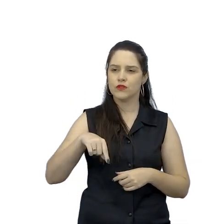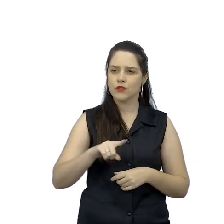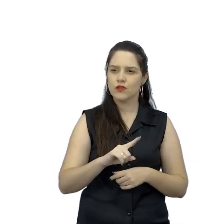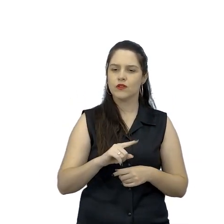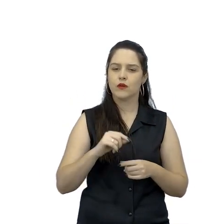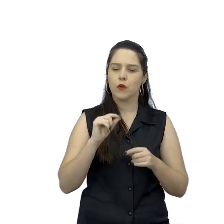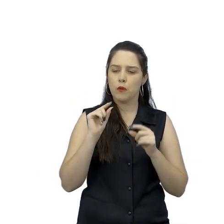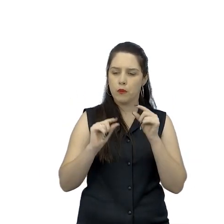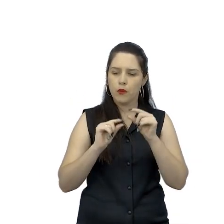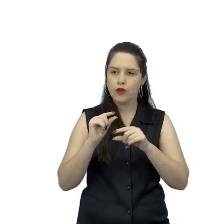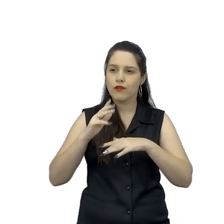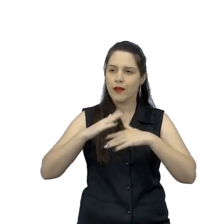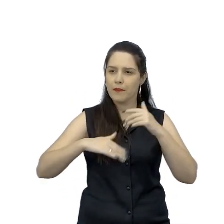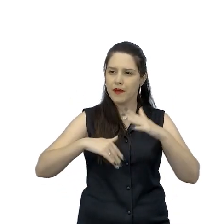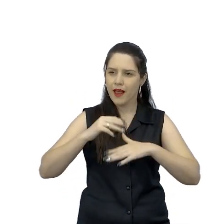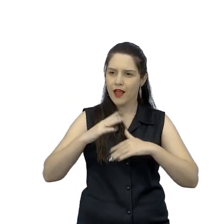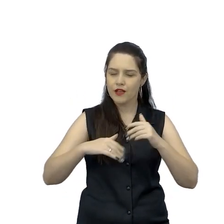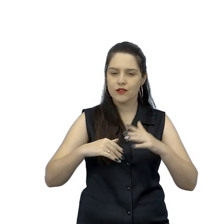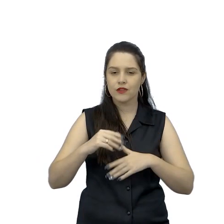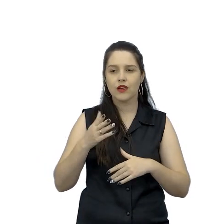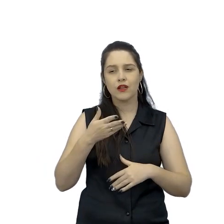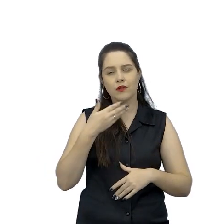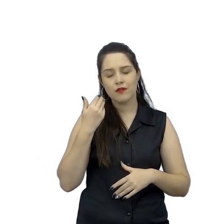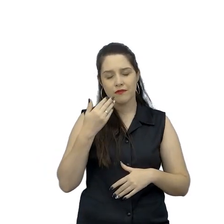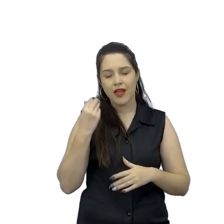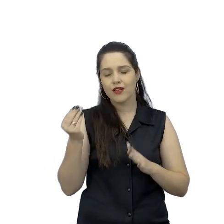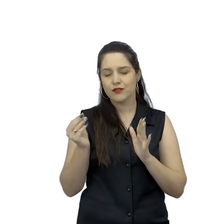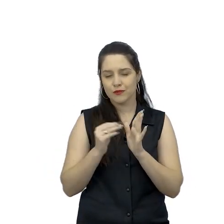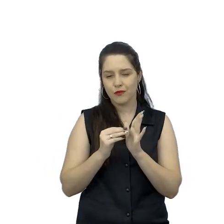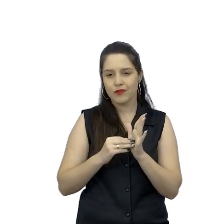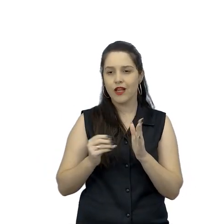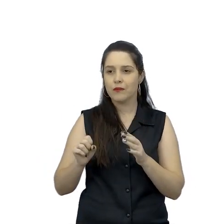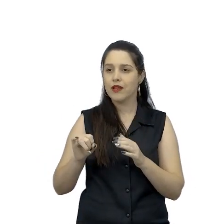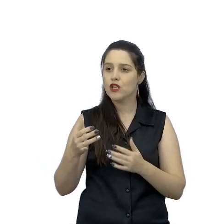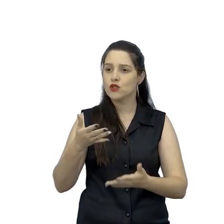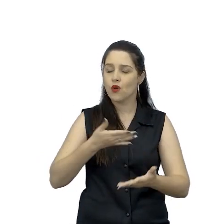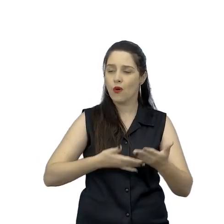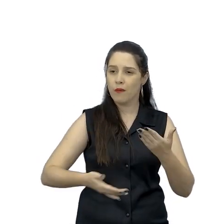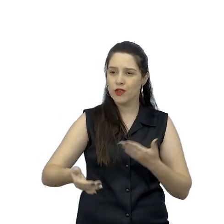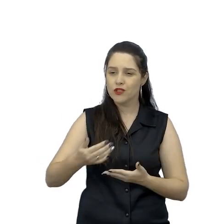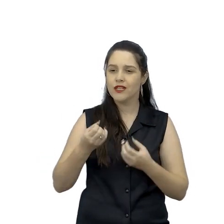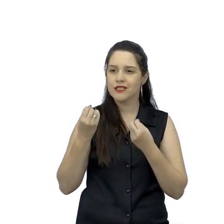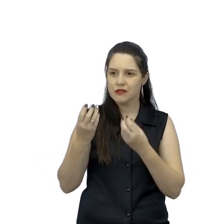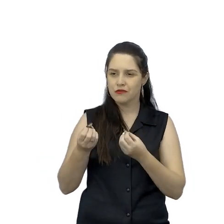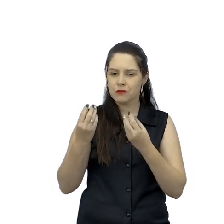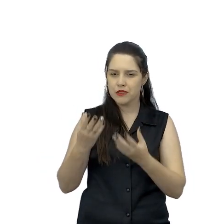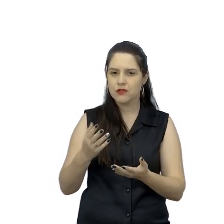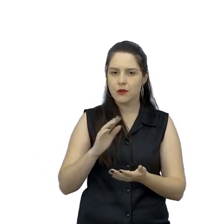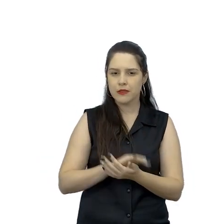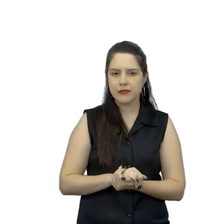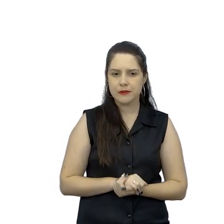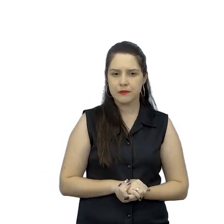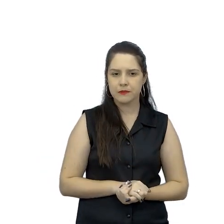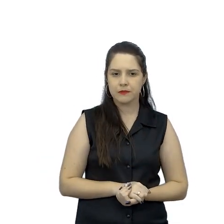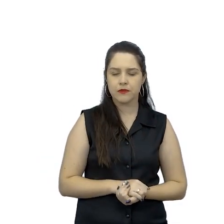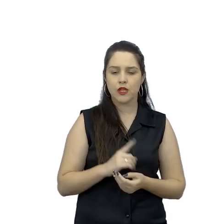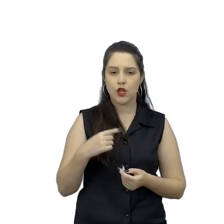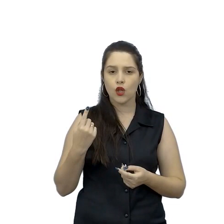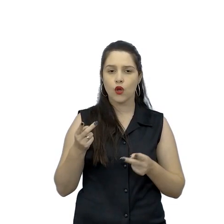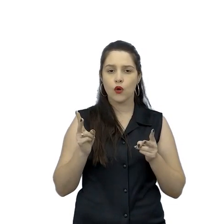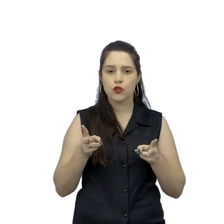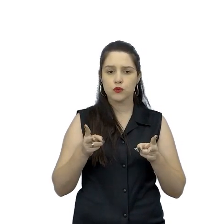pouquinho na nossa prática, não é fórmula pronta, é apenas compartilhamento de saberes e informações, tá? Continuando